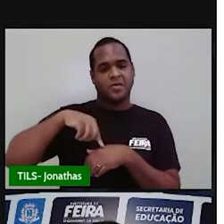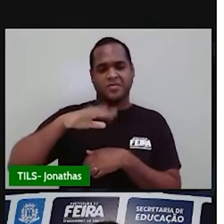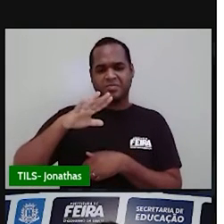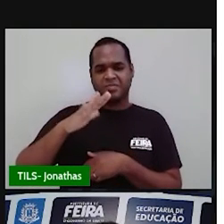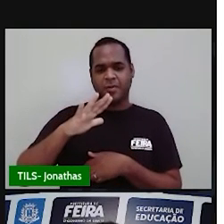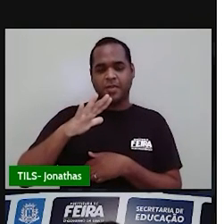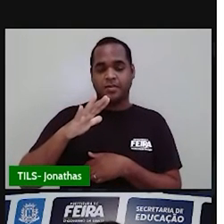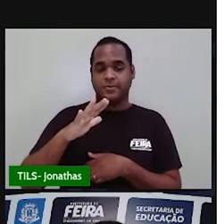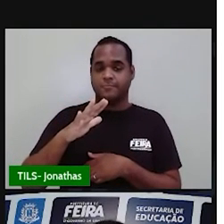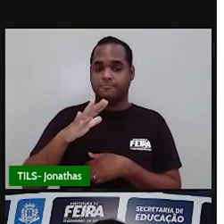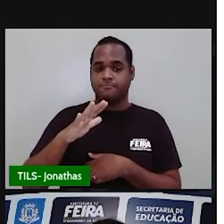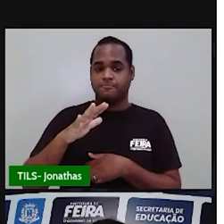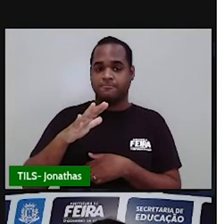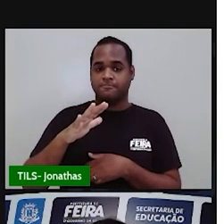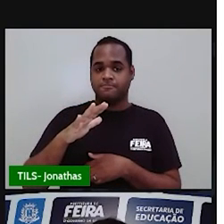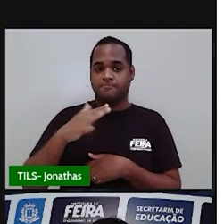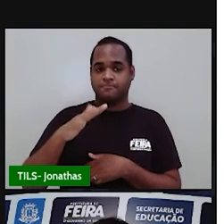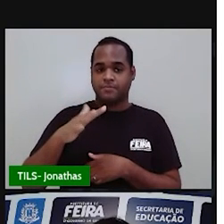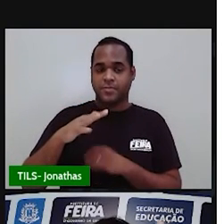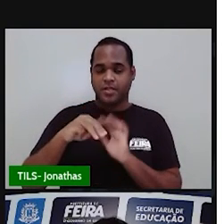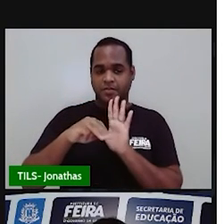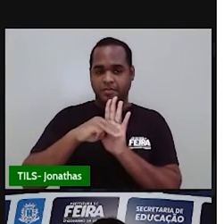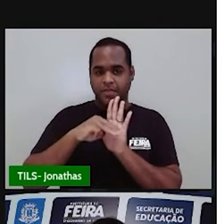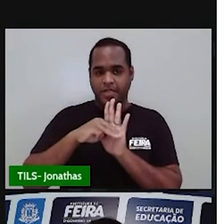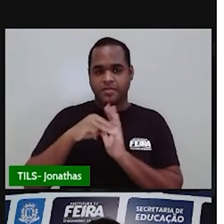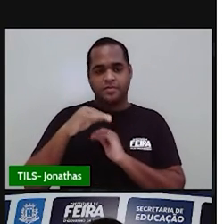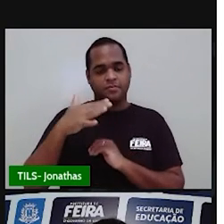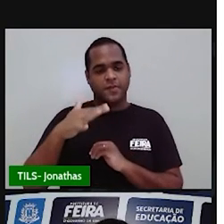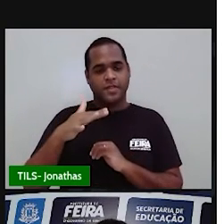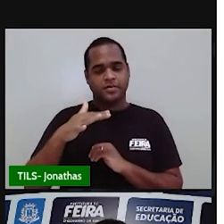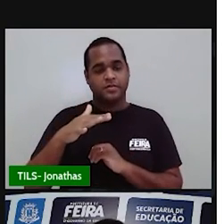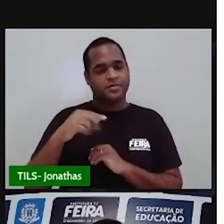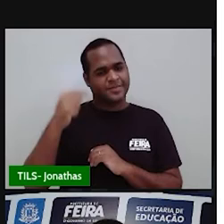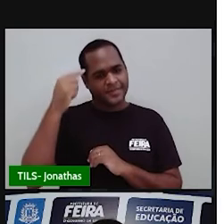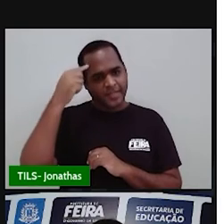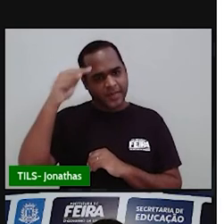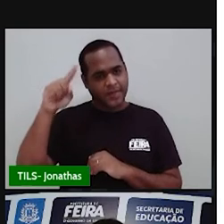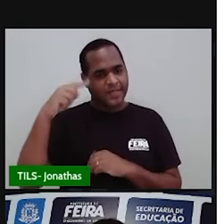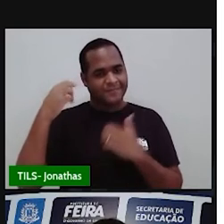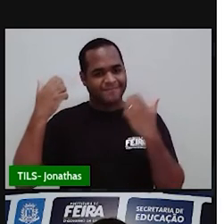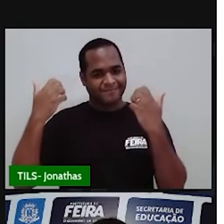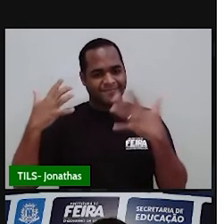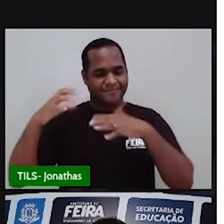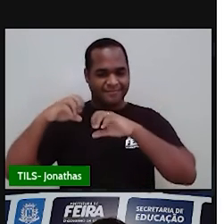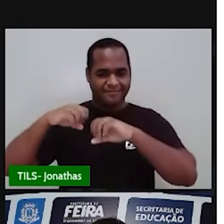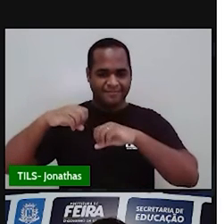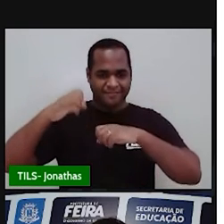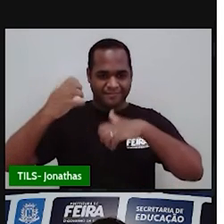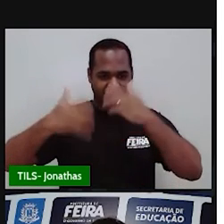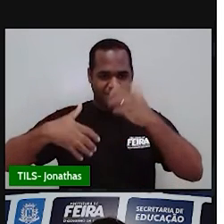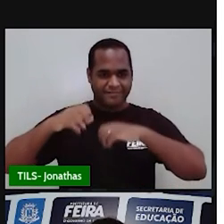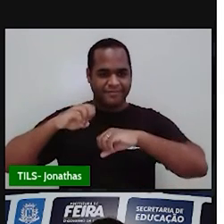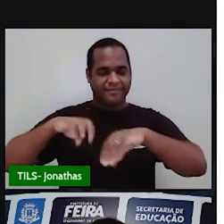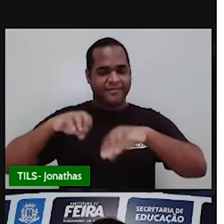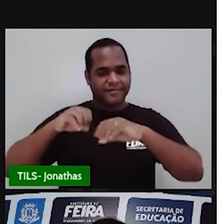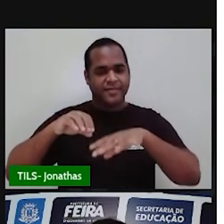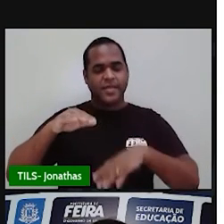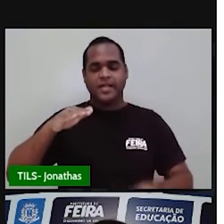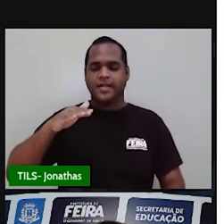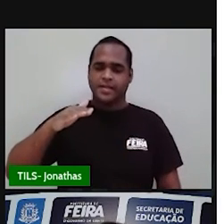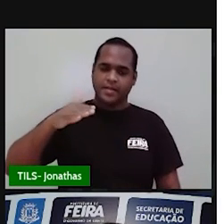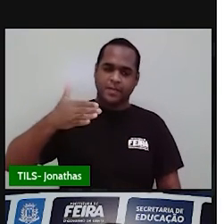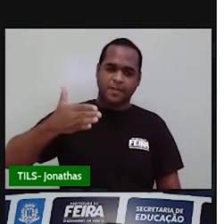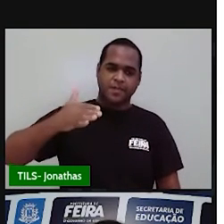média, ó, o negócio da média que eu tinha falado lá no início da aula, média, ó, mais ou